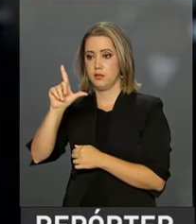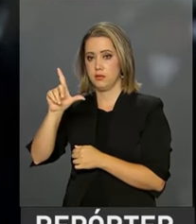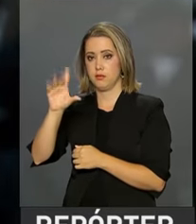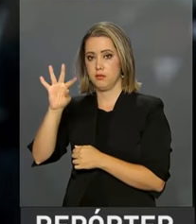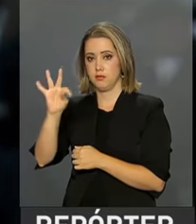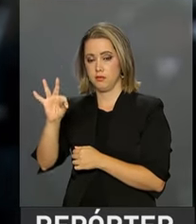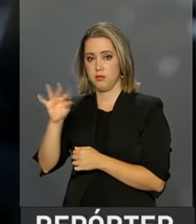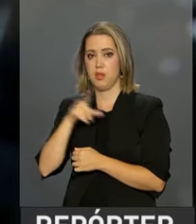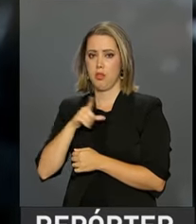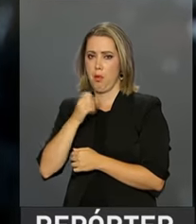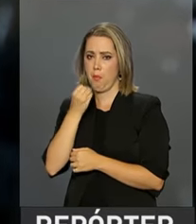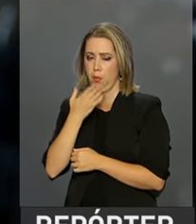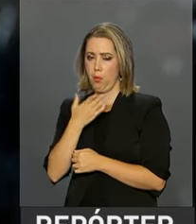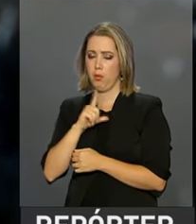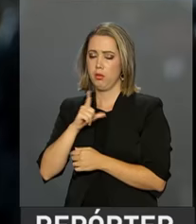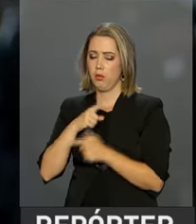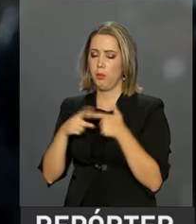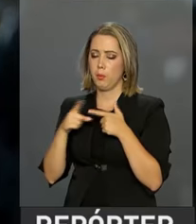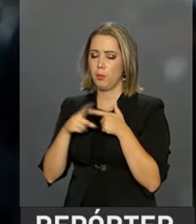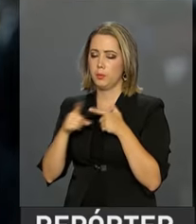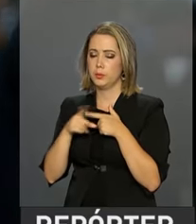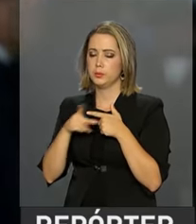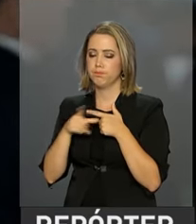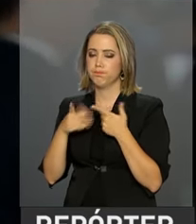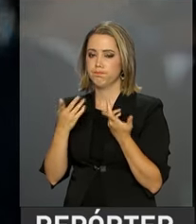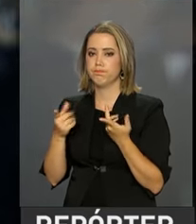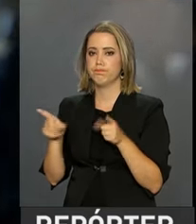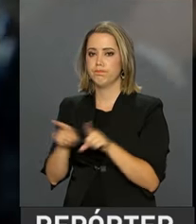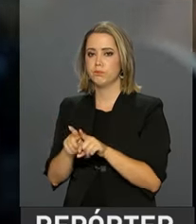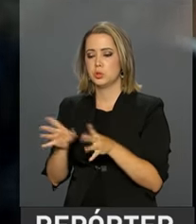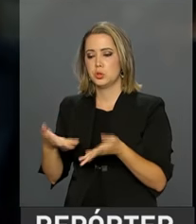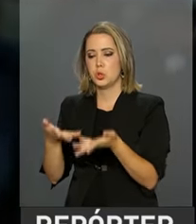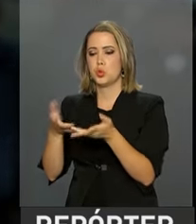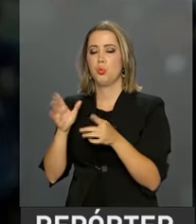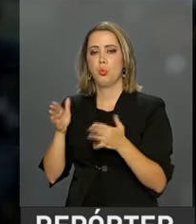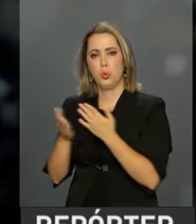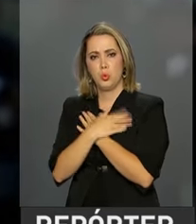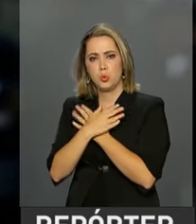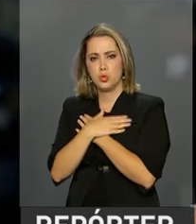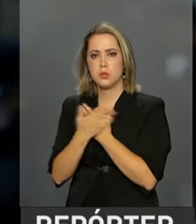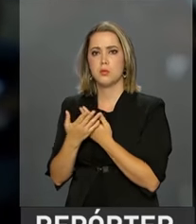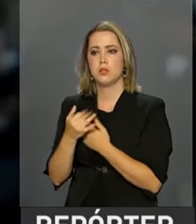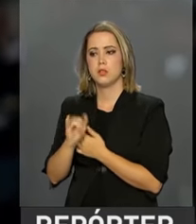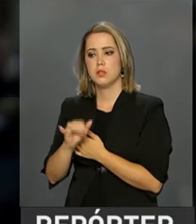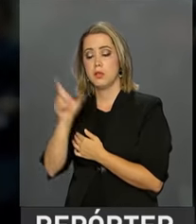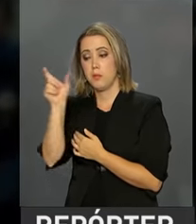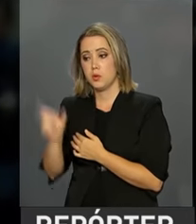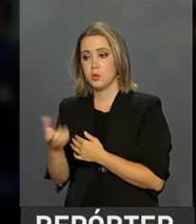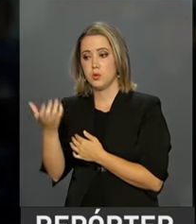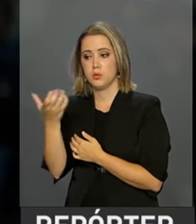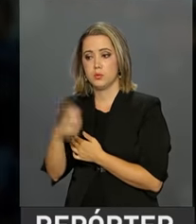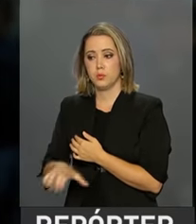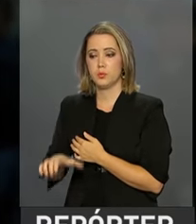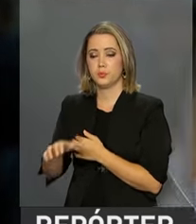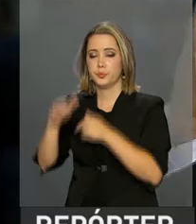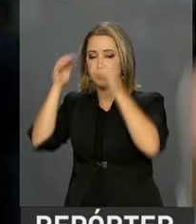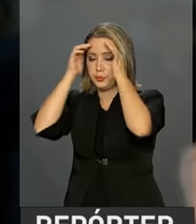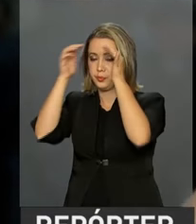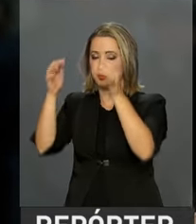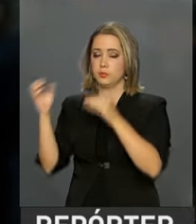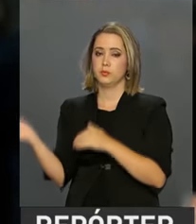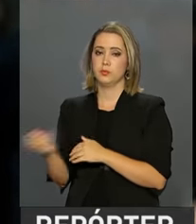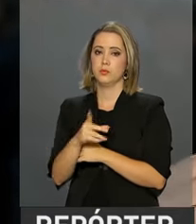esses outros problemas graves, que até estimula o desemprego. Não, se o empregado não quer seguir essa